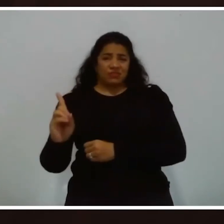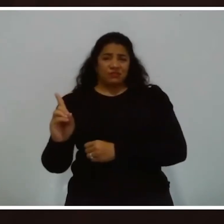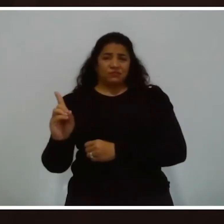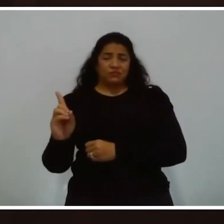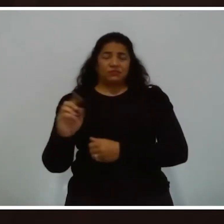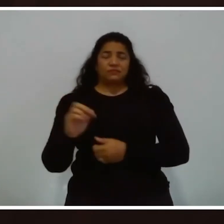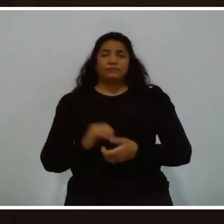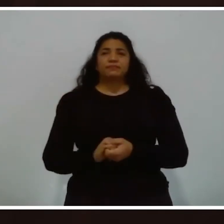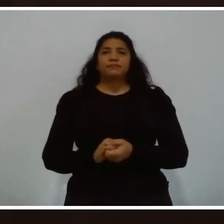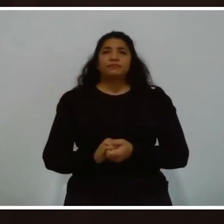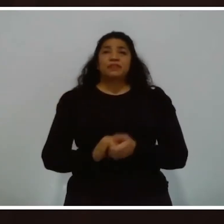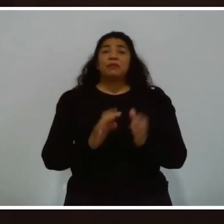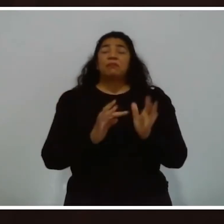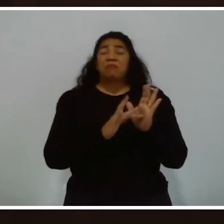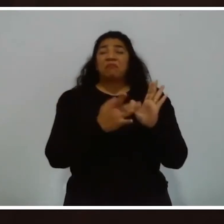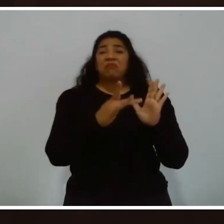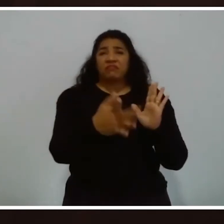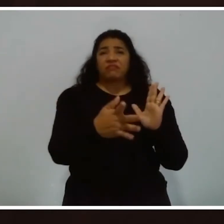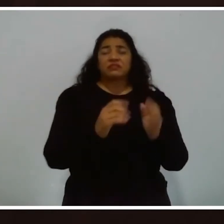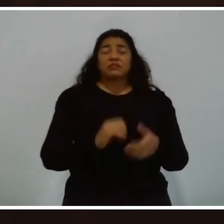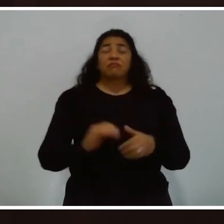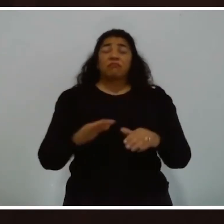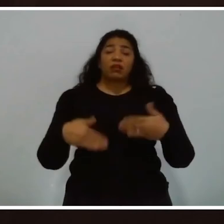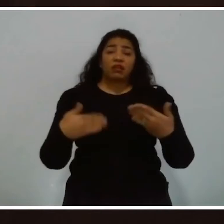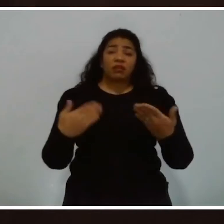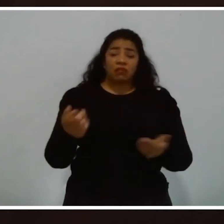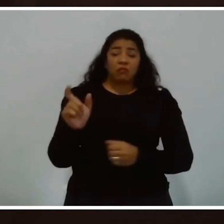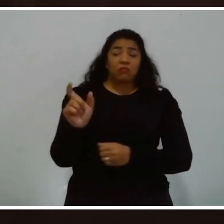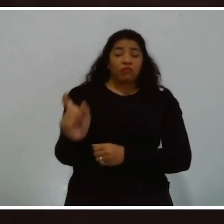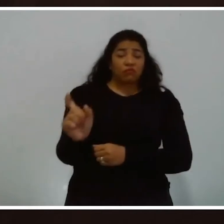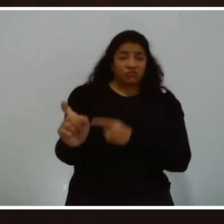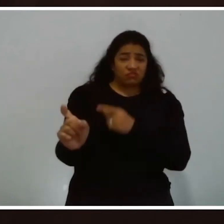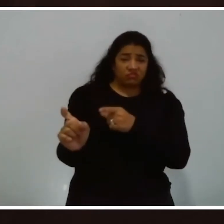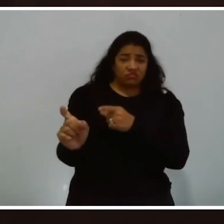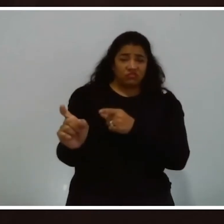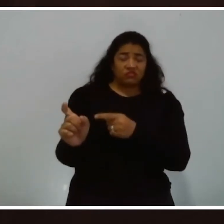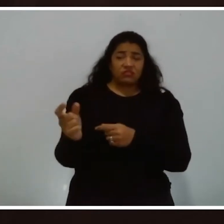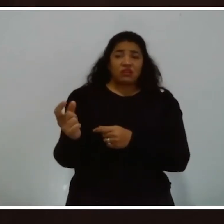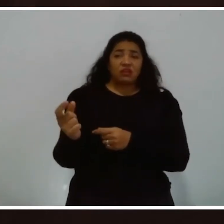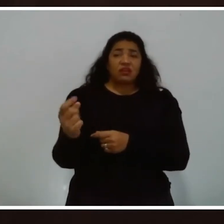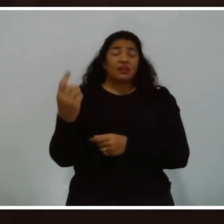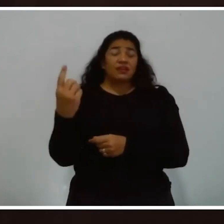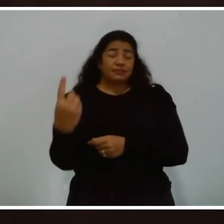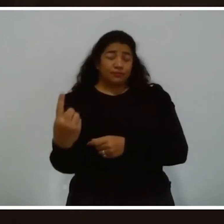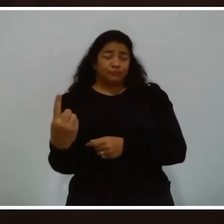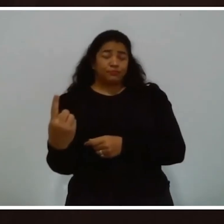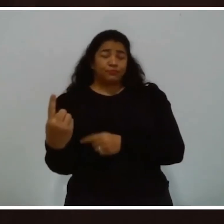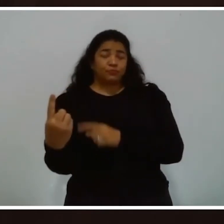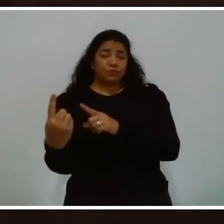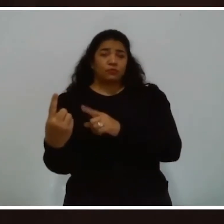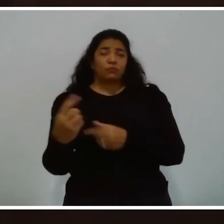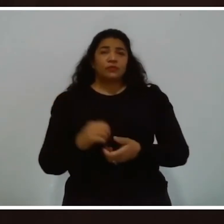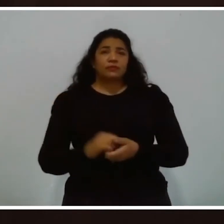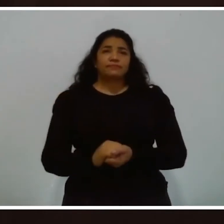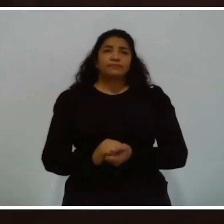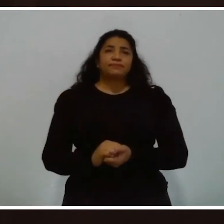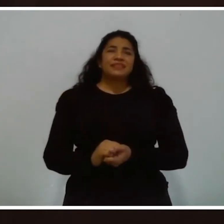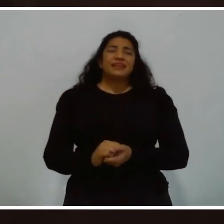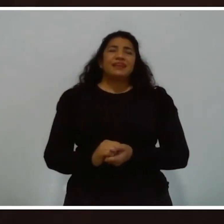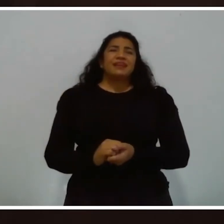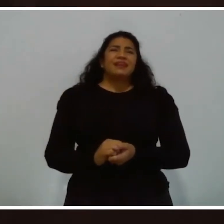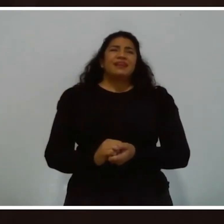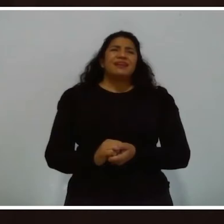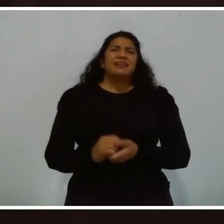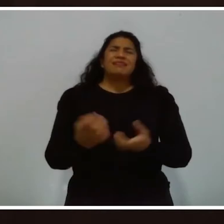Sabélio, tentando entender com a mente lógica o Deus triuno, a Bíblia